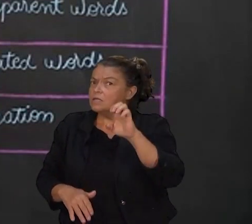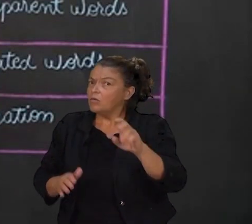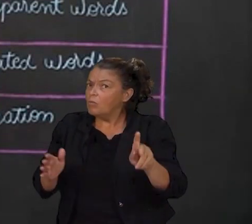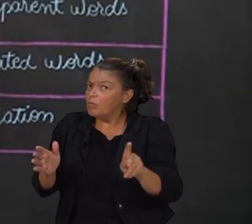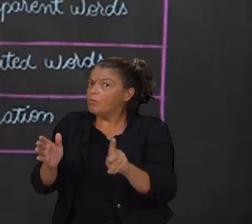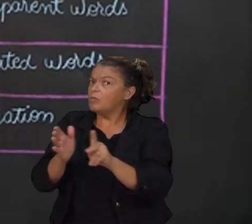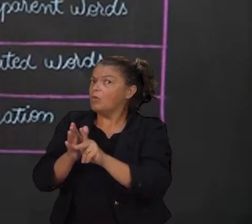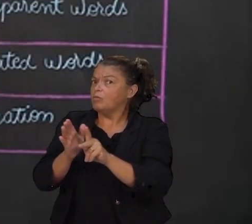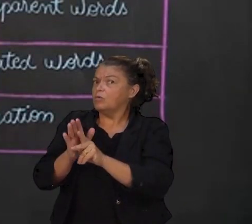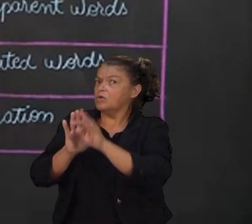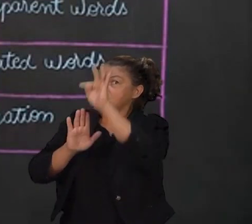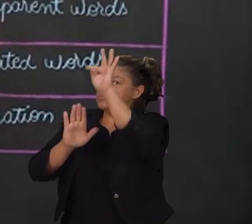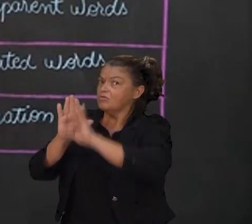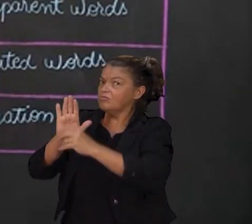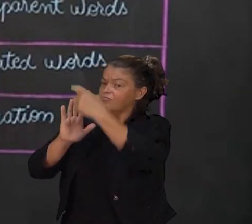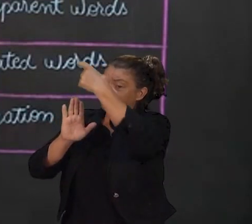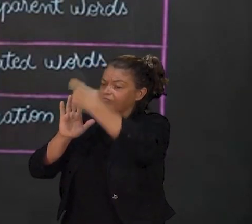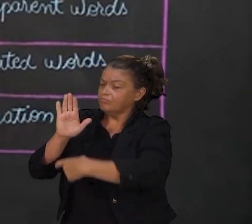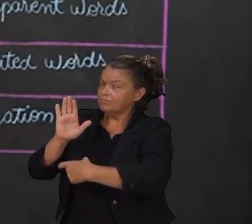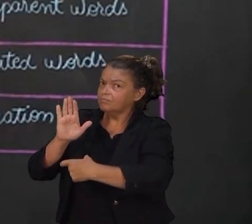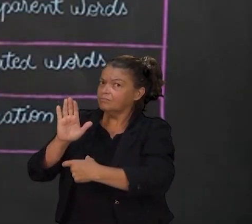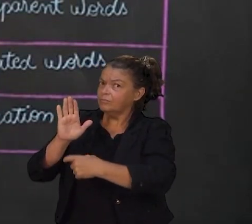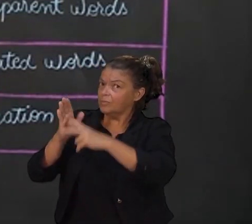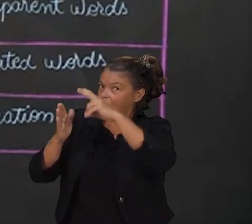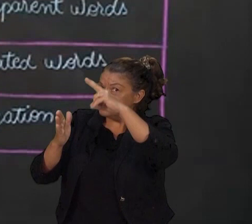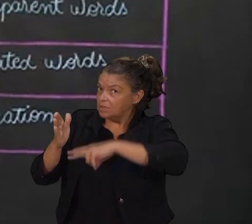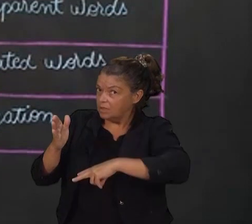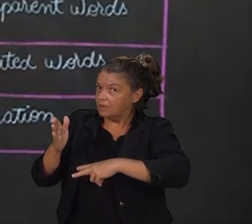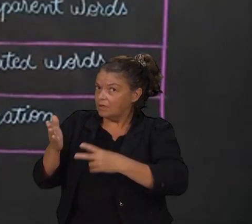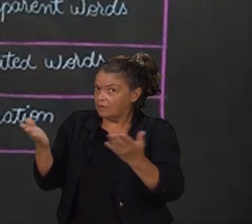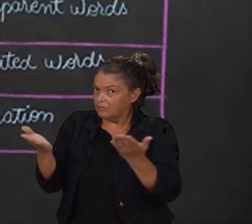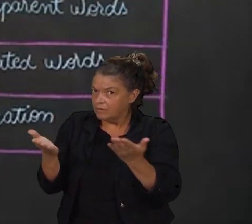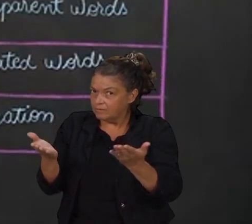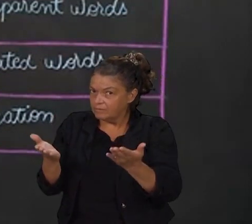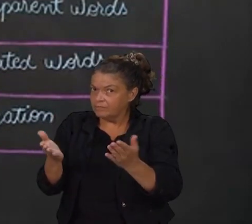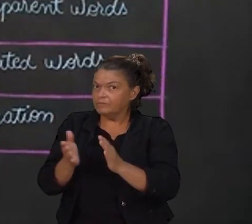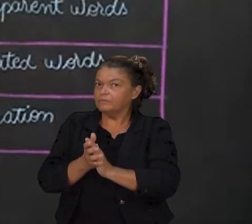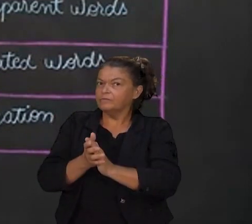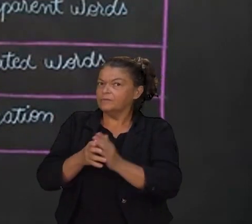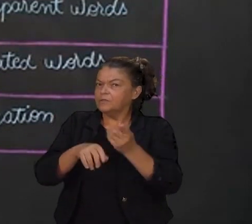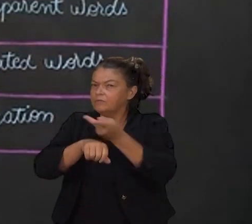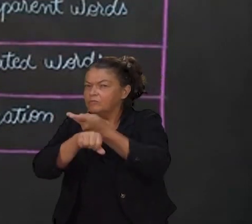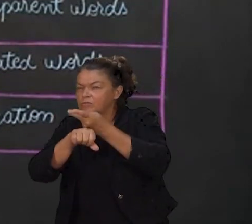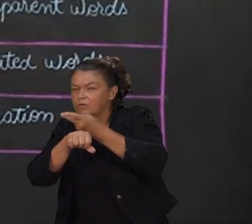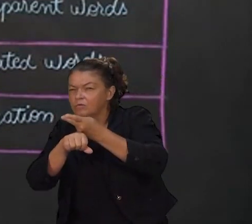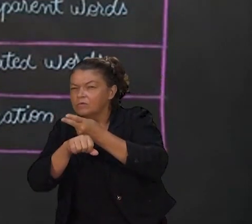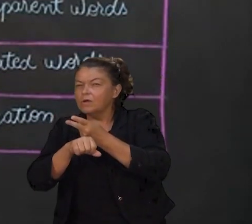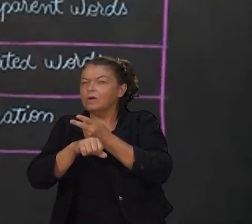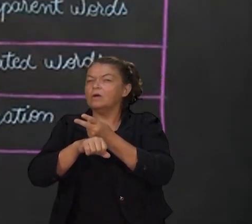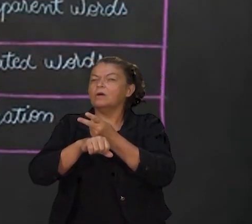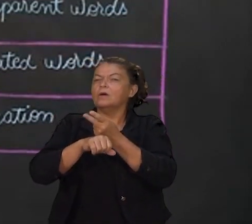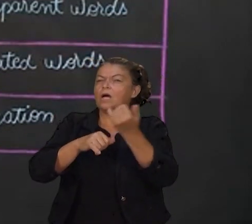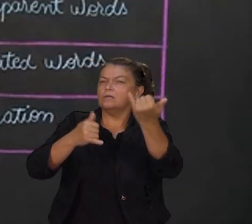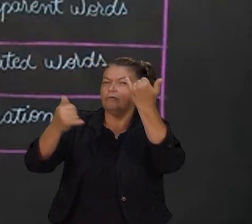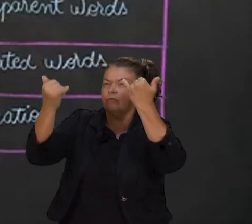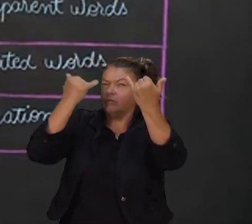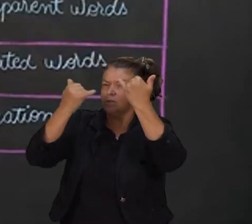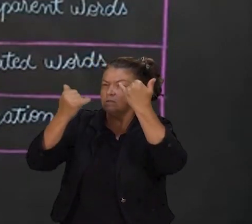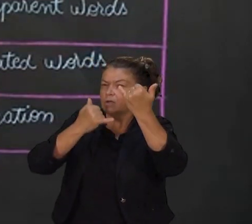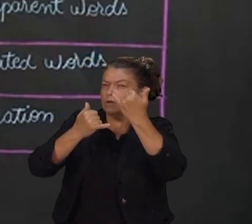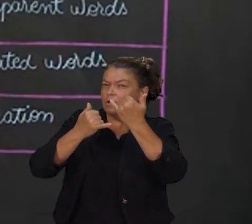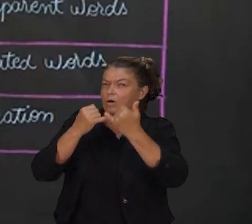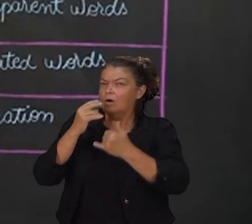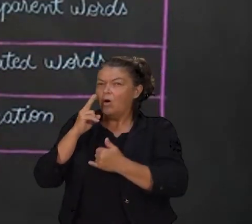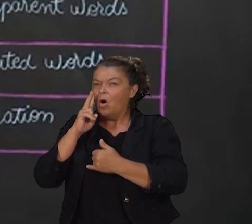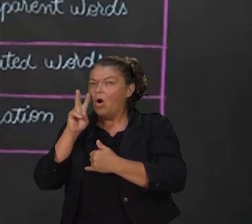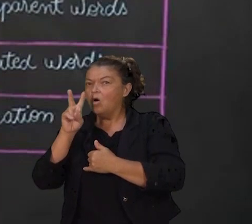que ele bateu num iceberg. Vamos dar uma olhada e procurar essa informação específica através do scanning. E